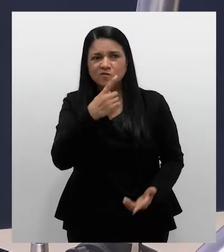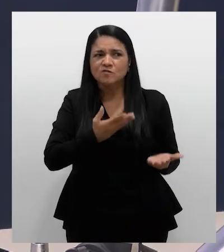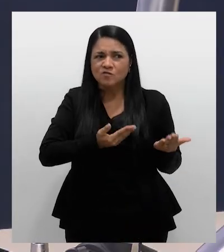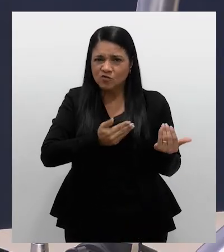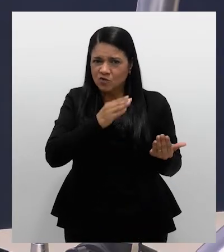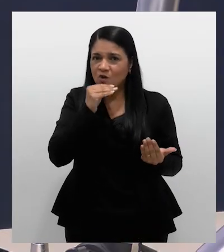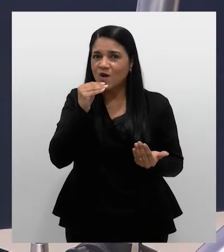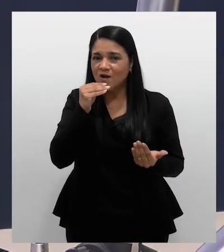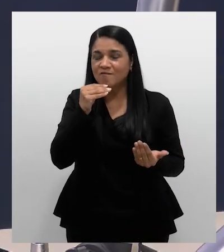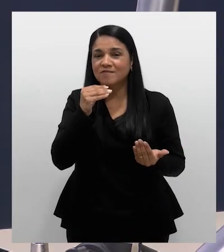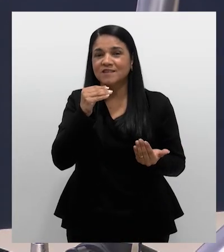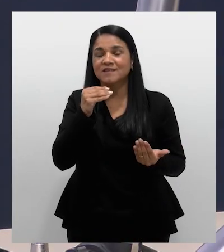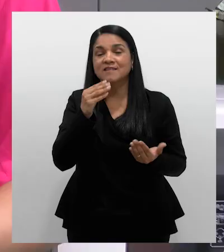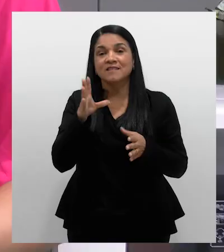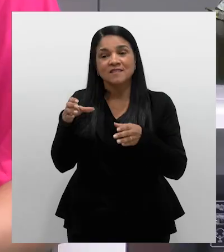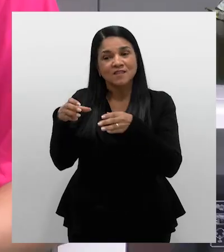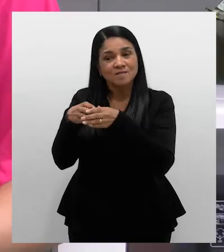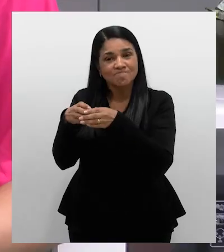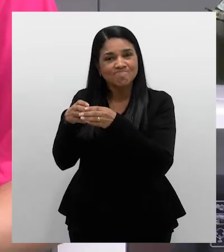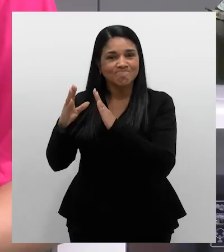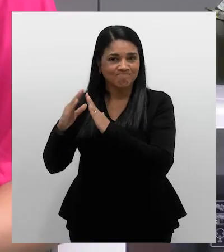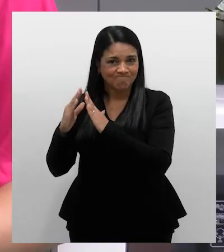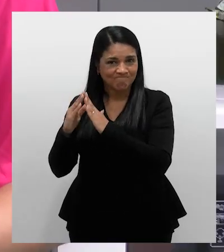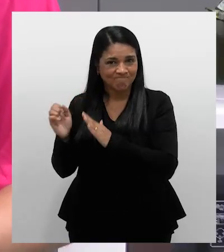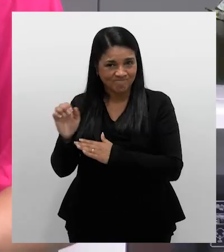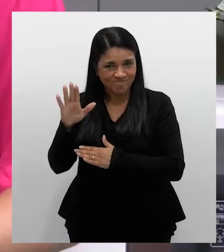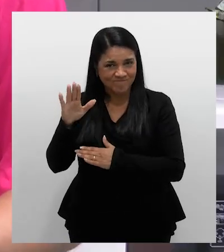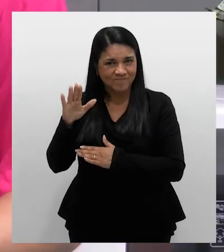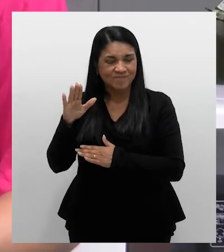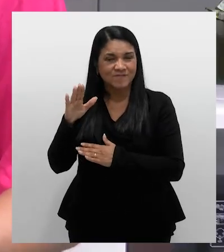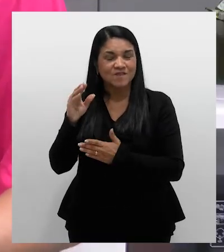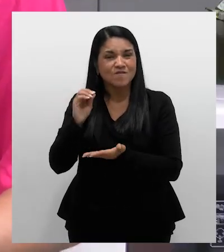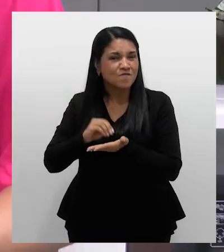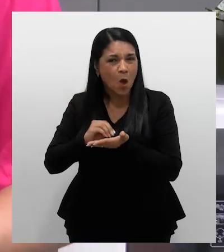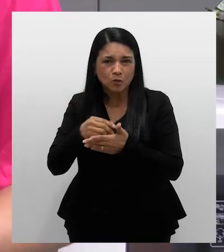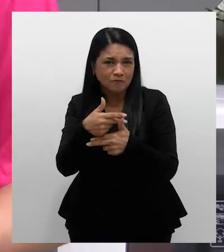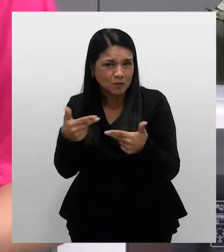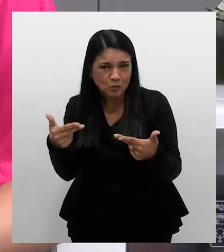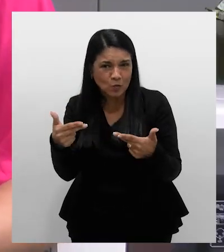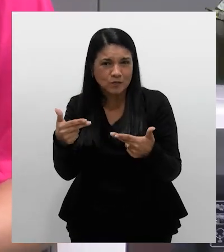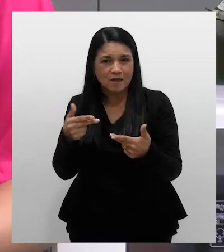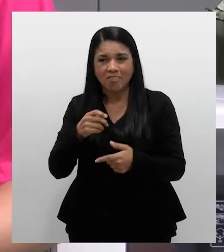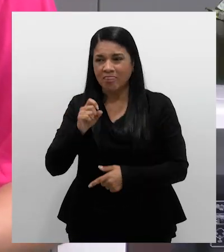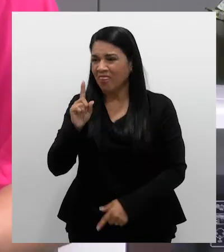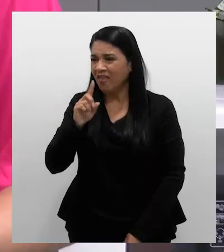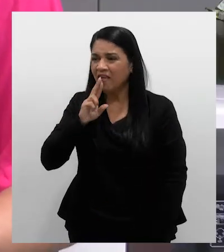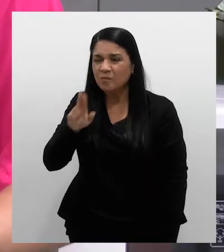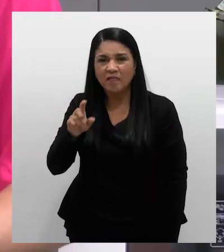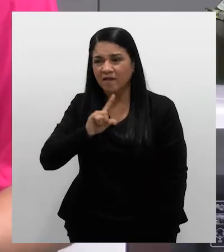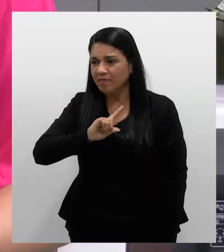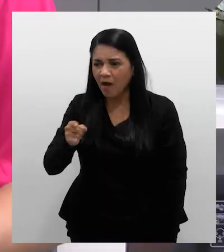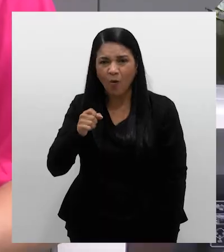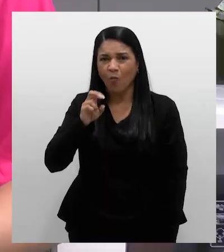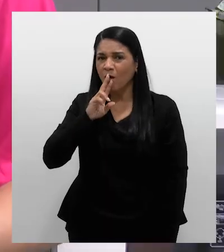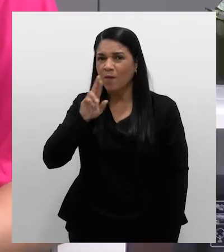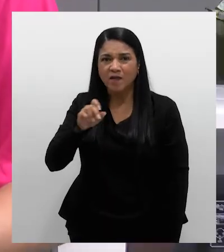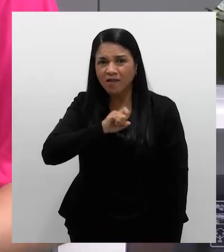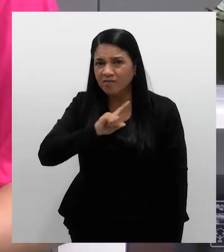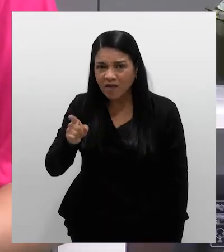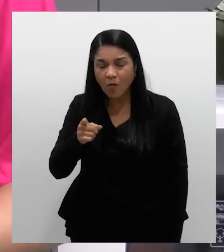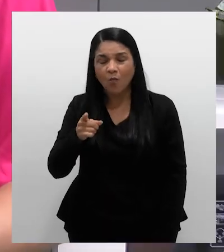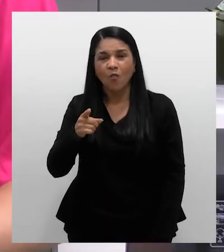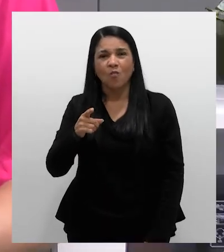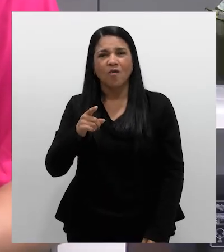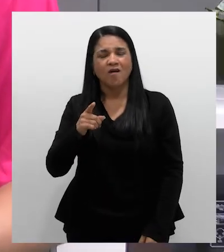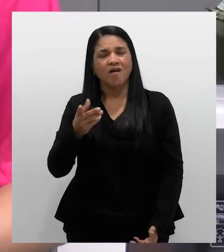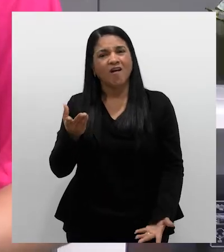difícil para o jovem, principalmente na comunidade, tão desfavorecido em tantas coisas, né? Tantos nãos, e